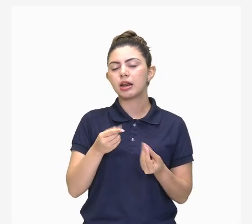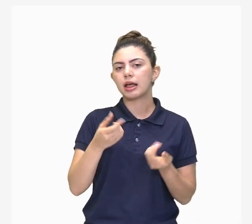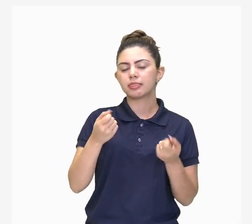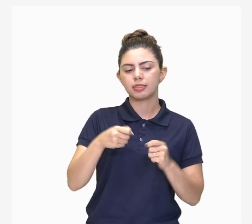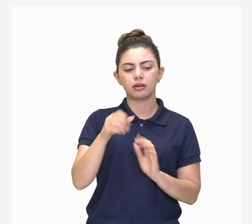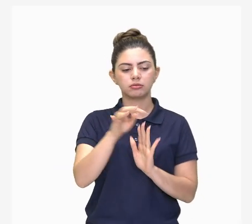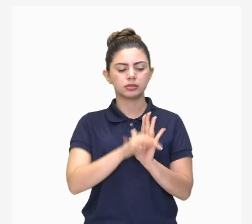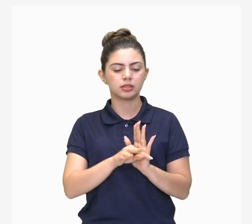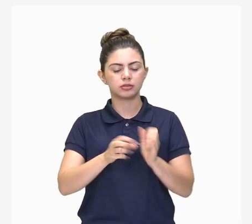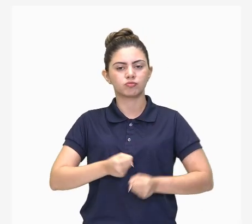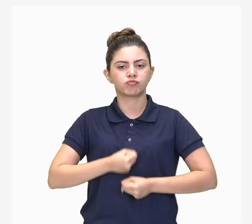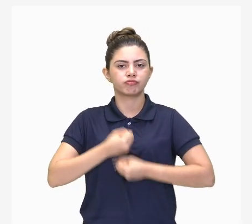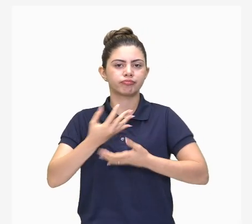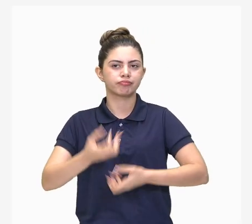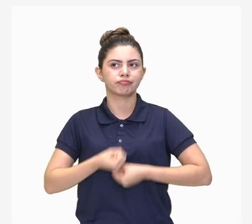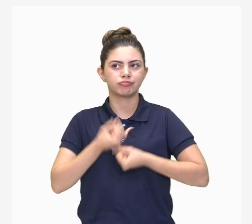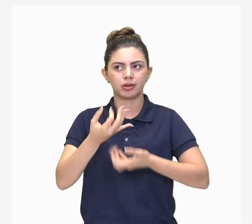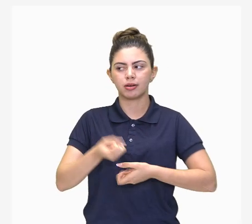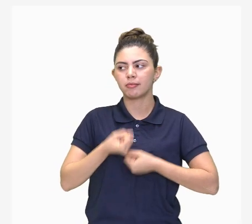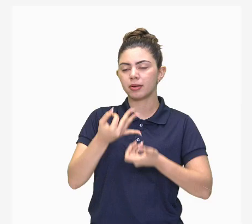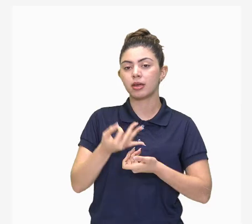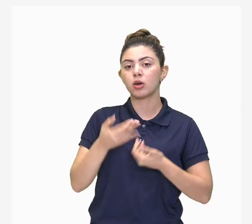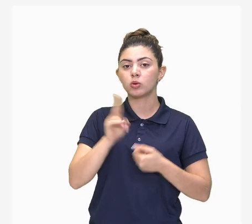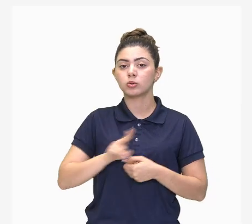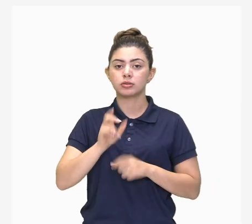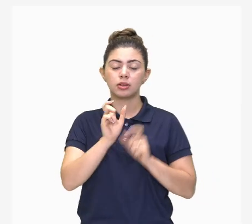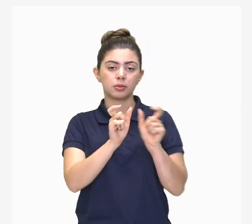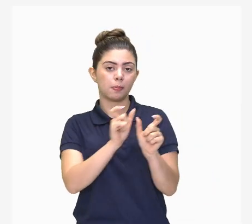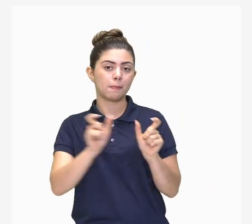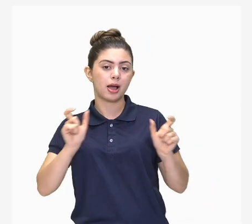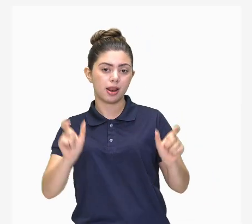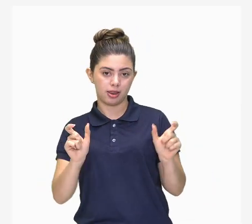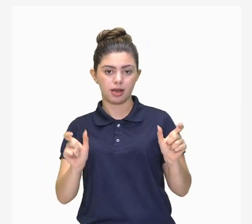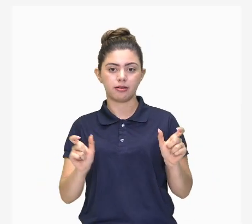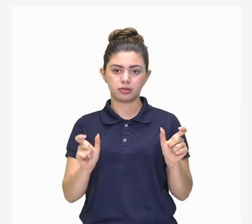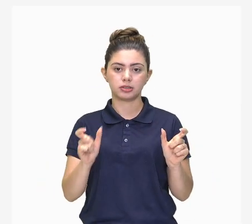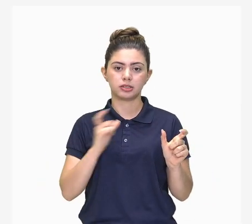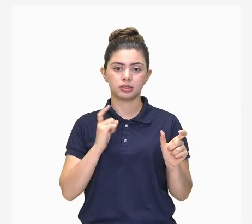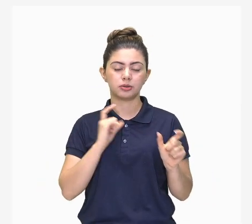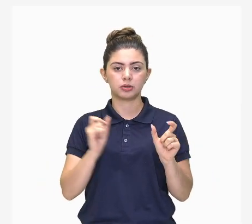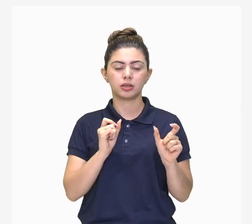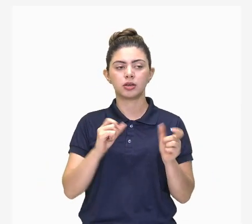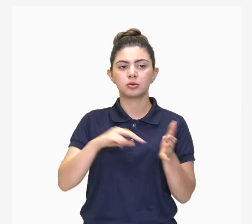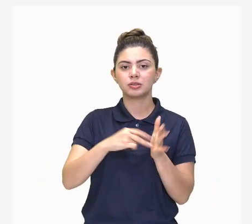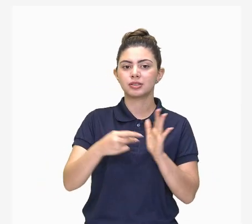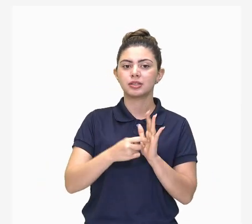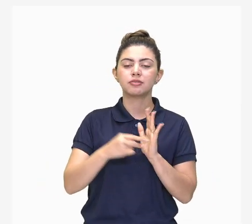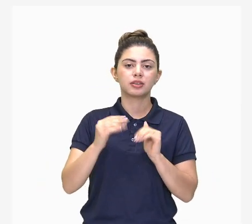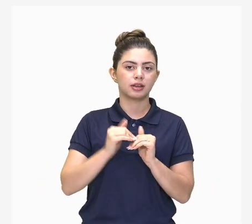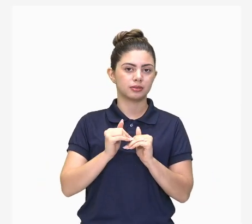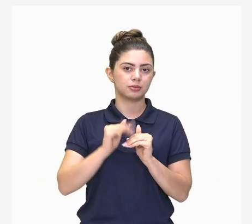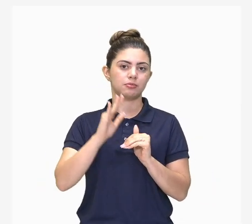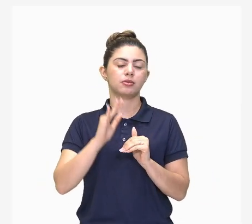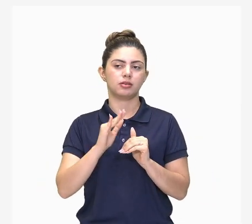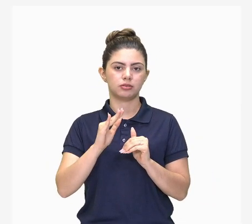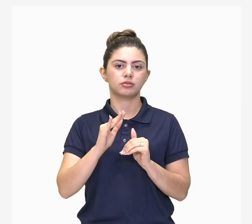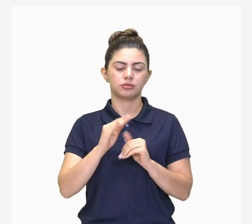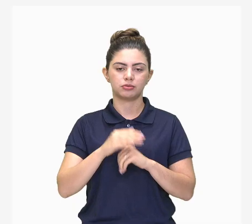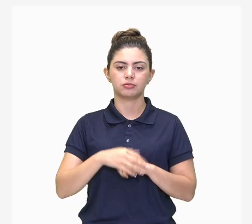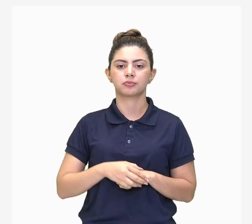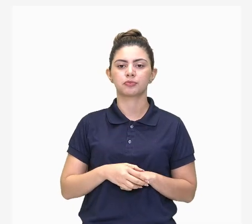expressivo e criativo, usando palavras ou expressões em um sentido além do literal, presente